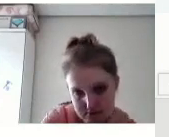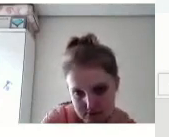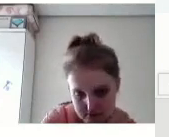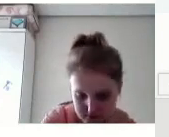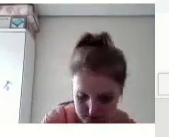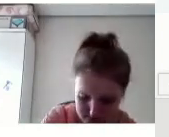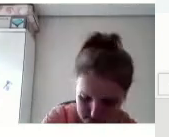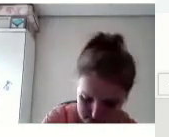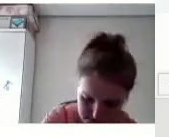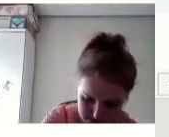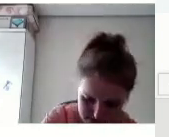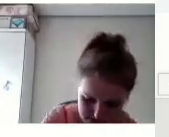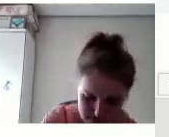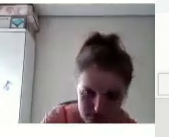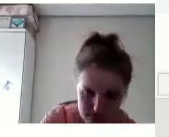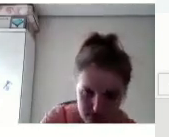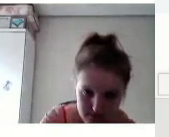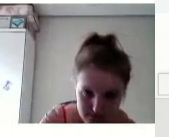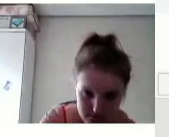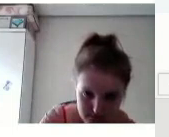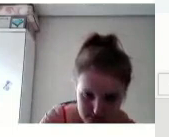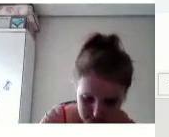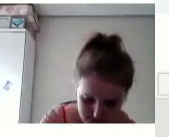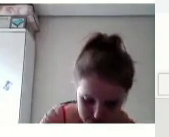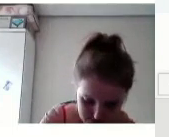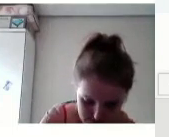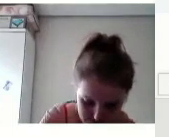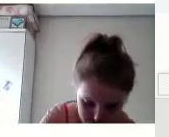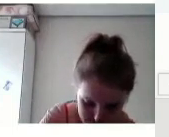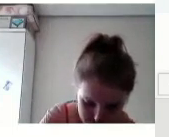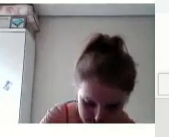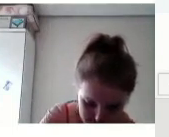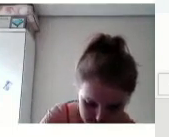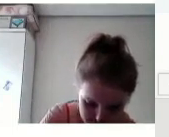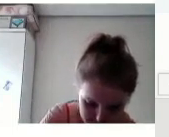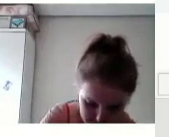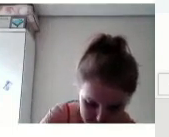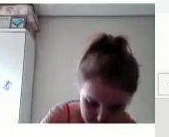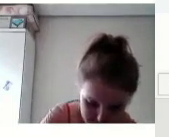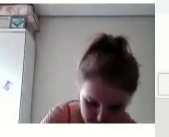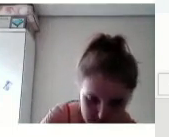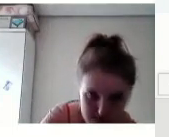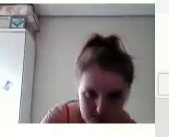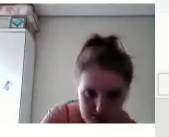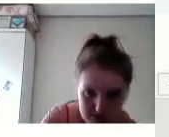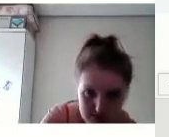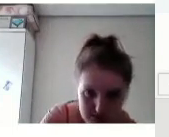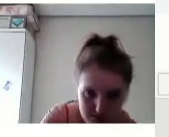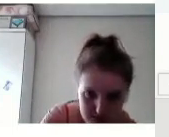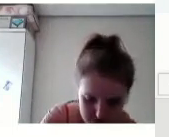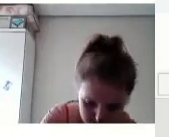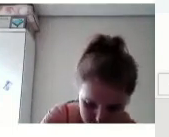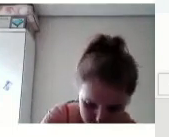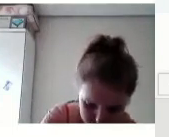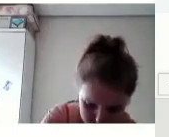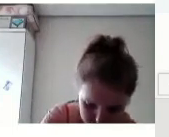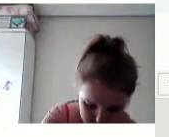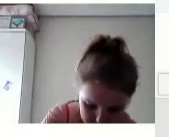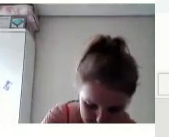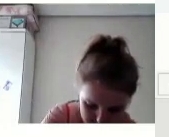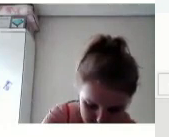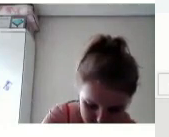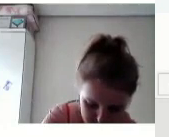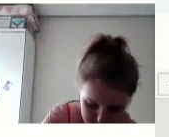covariante relativística, né. Esta expressão compacta, variando μ de 0 a 3, cobre toda